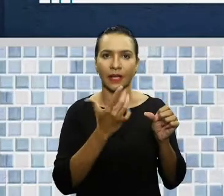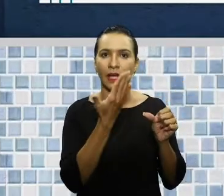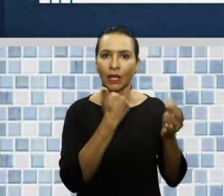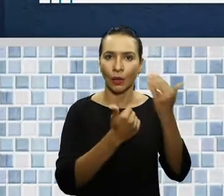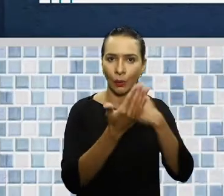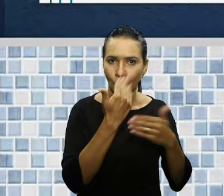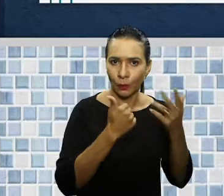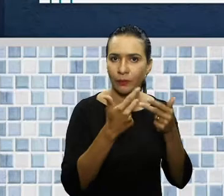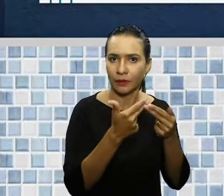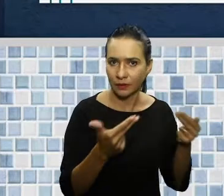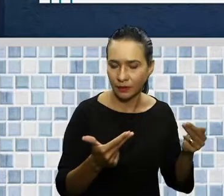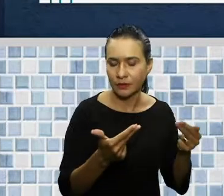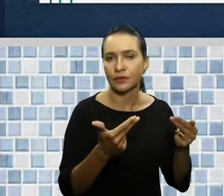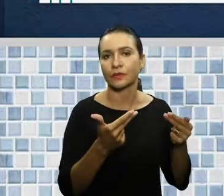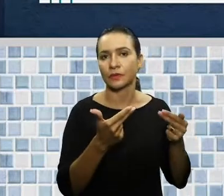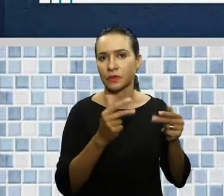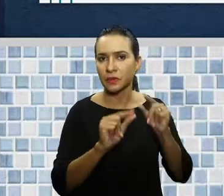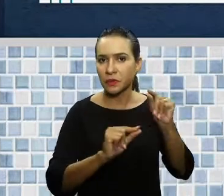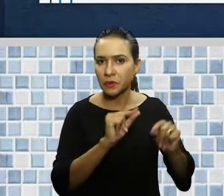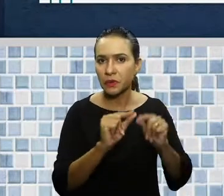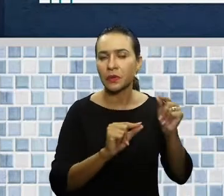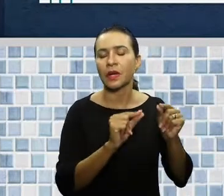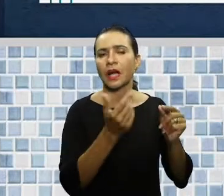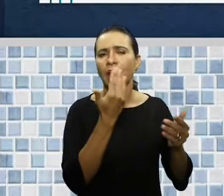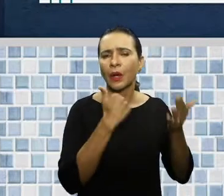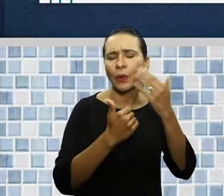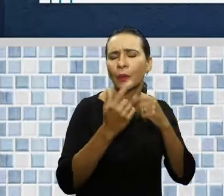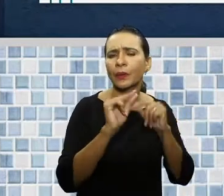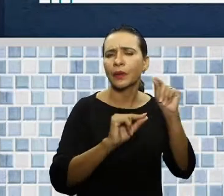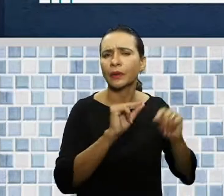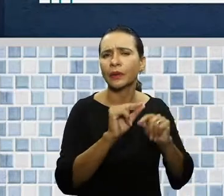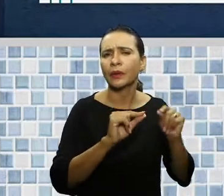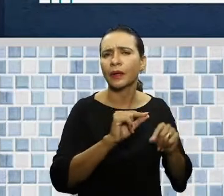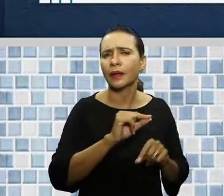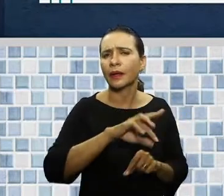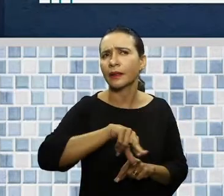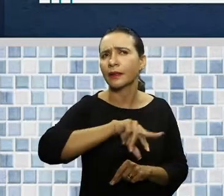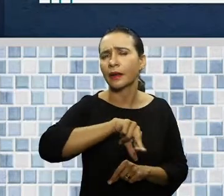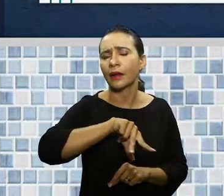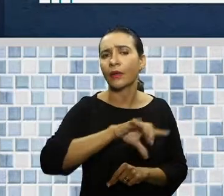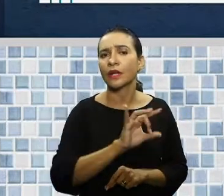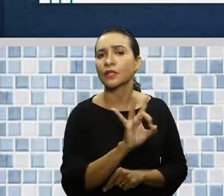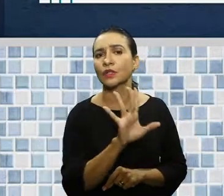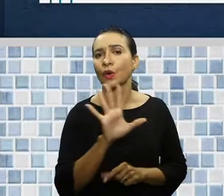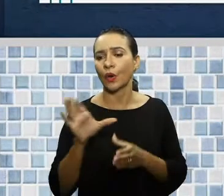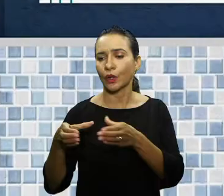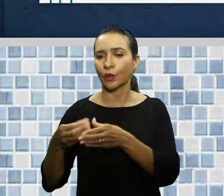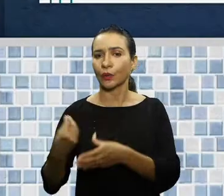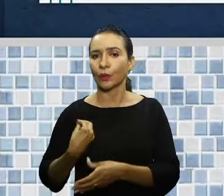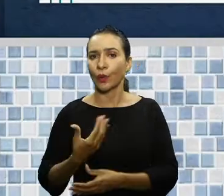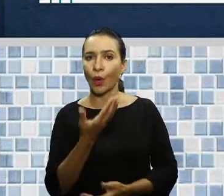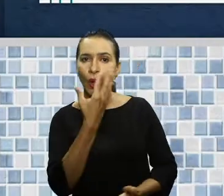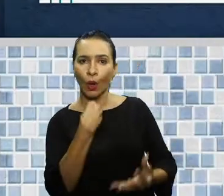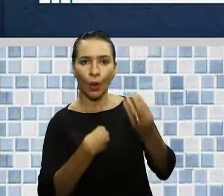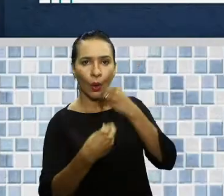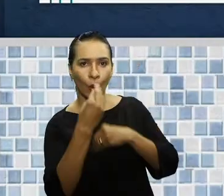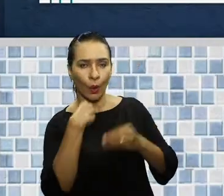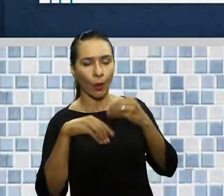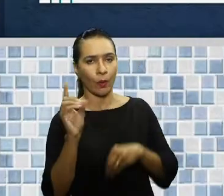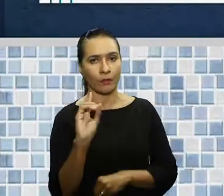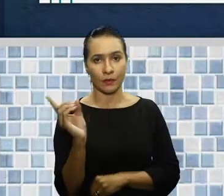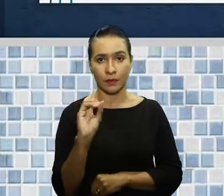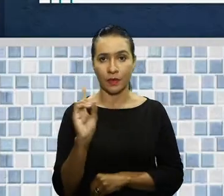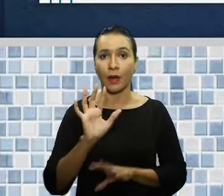que existe naquele ambiente, nutrientes esses que não necessariamente é só o que o ser vivo vai ingerir como